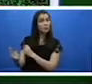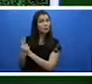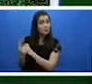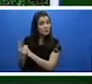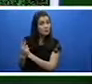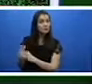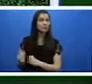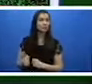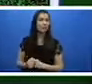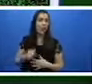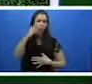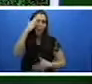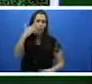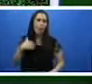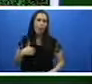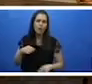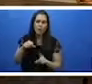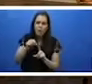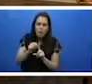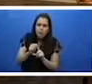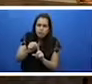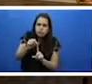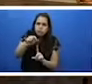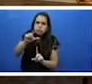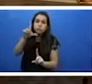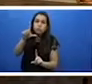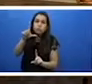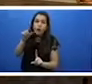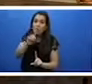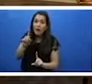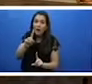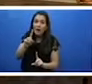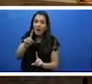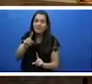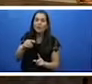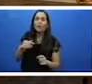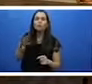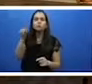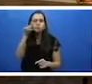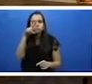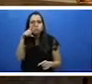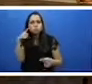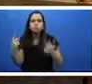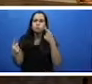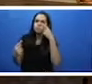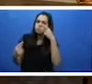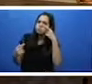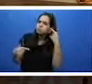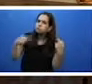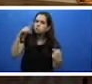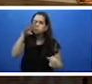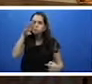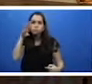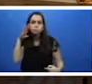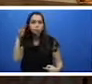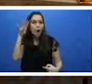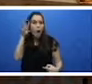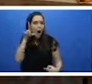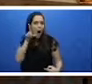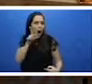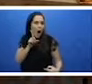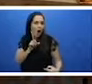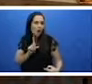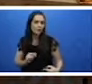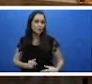do corpo não aumente muito, a gente começa a transpirar, tá? Olha como o funcionamento do nosso corpo é